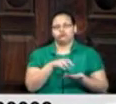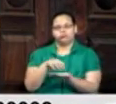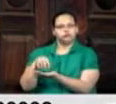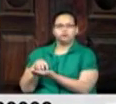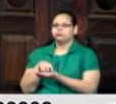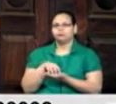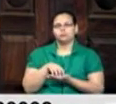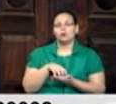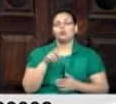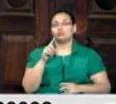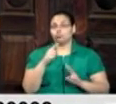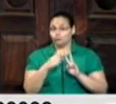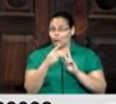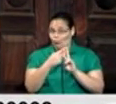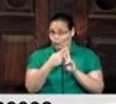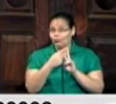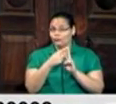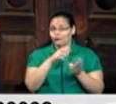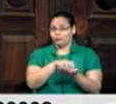qualquer. Vão ser esses dois.